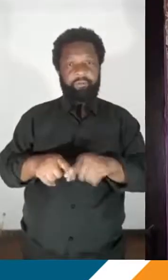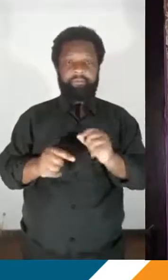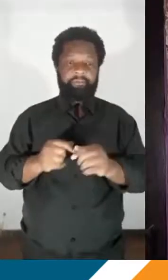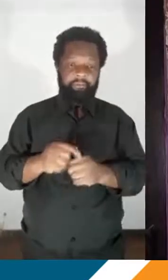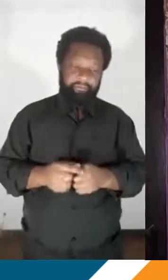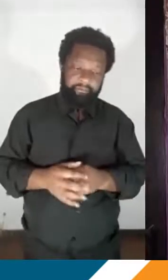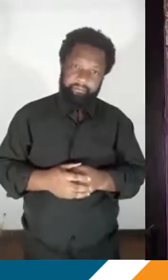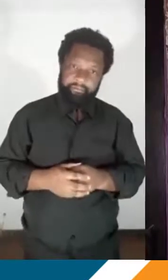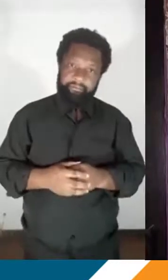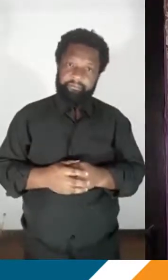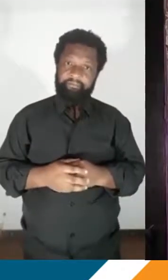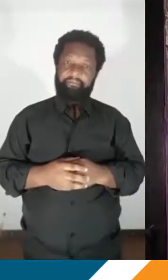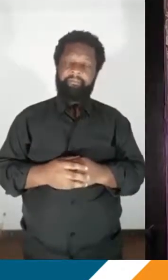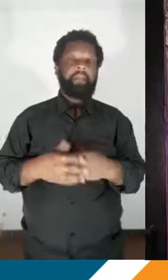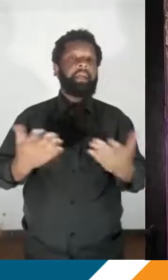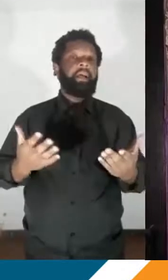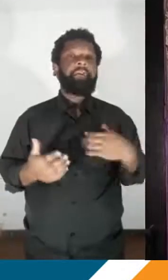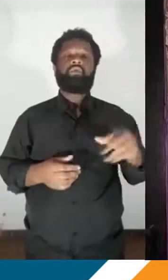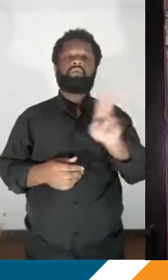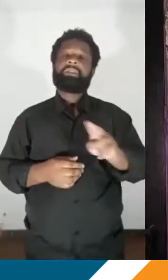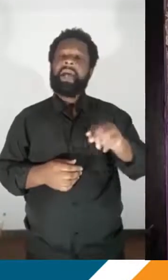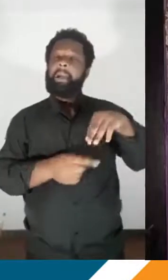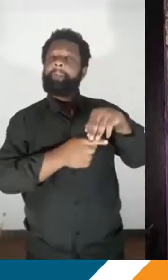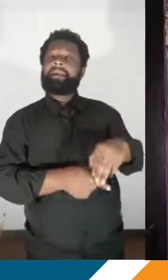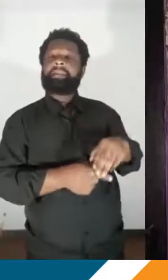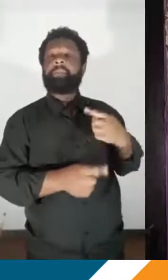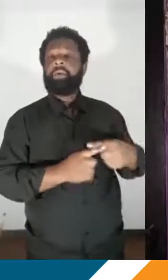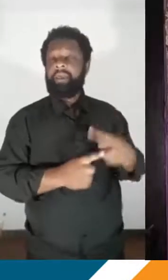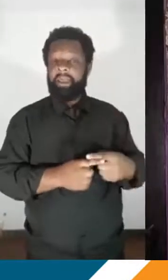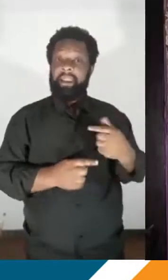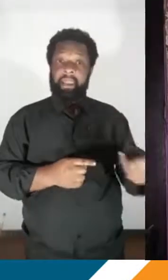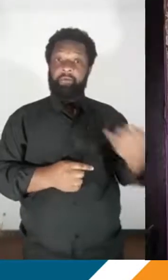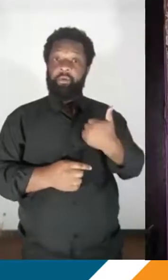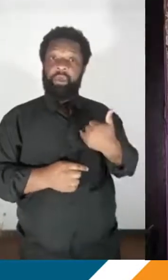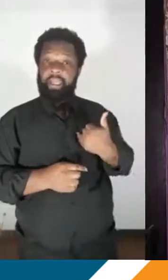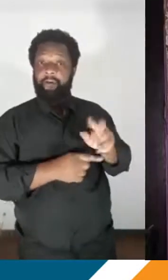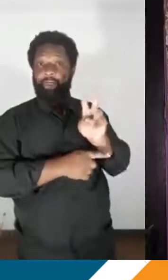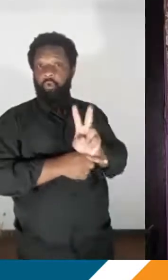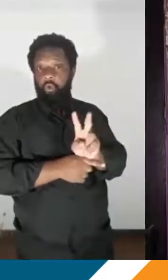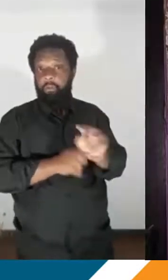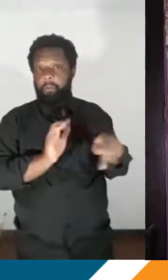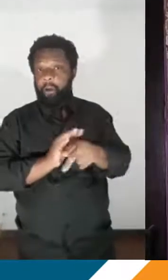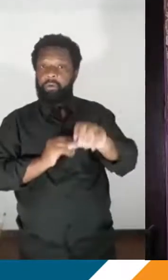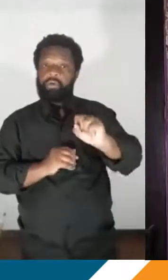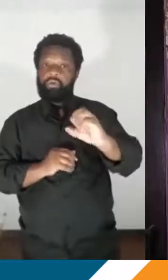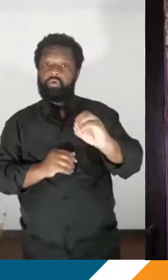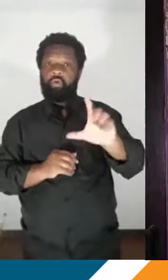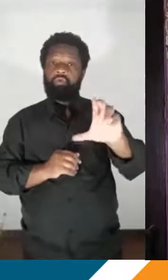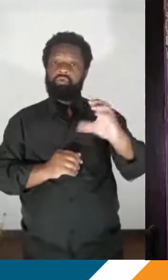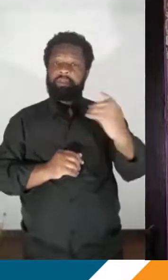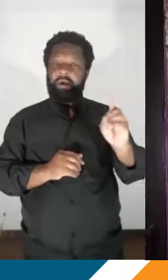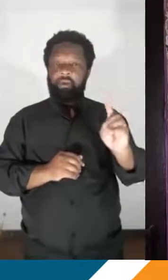massa do soluto sobre massa da solução vezes 100, tá? Por que eu estou usando a massa por volume? Porque ele me deu volume de